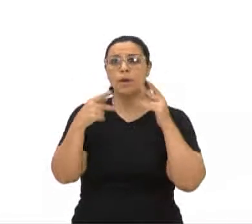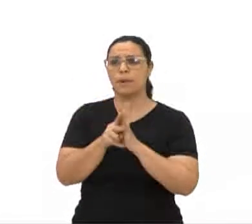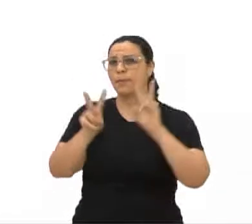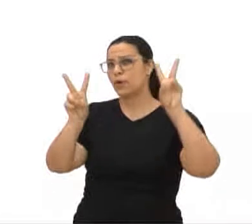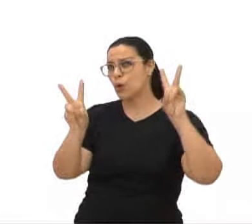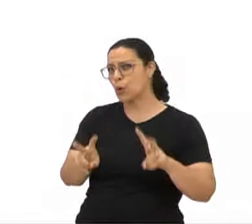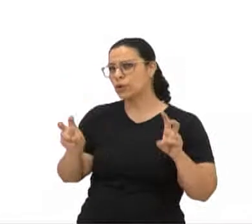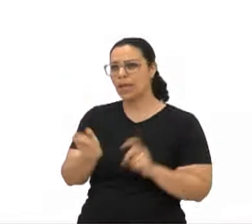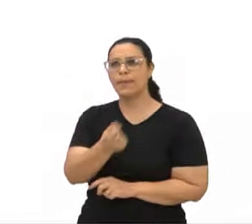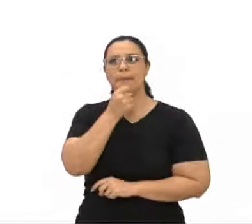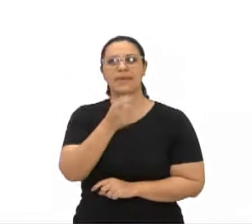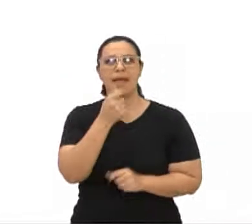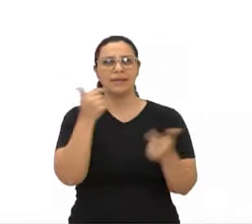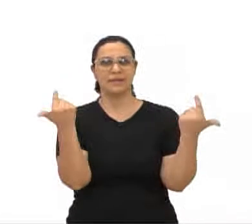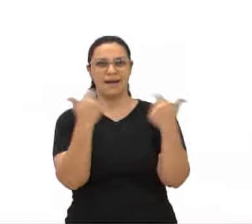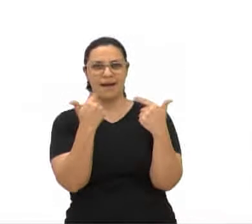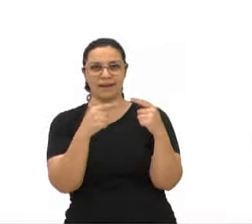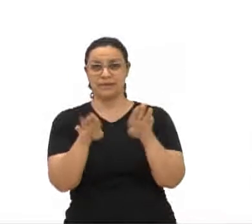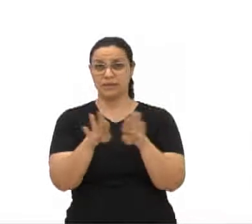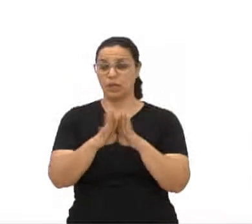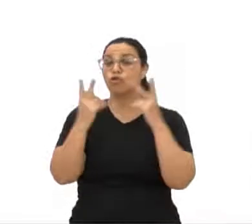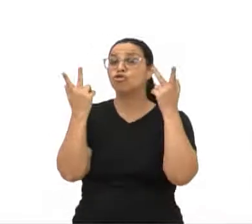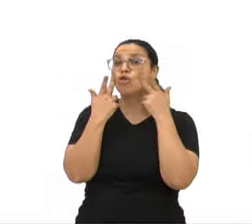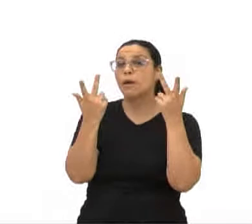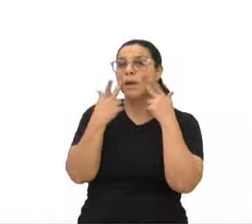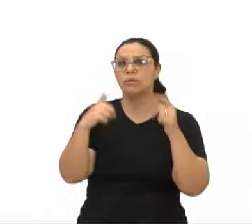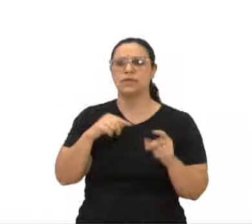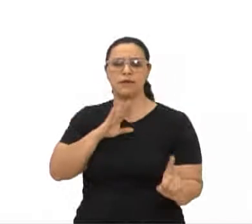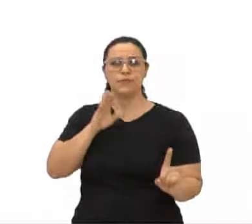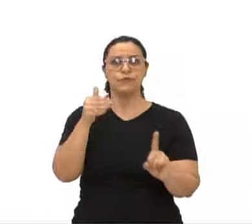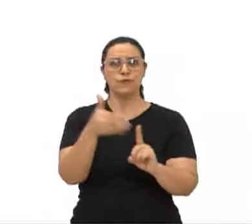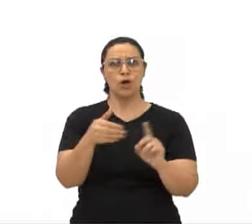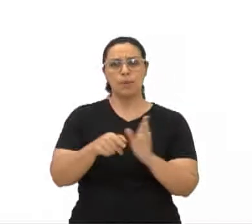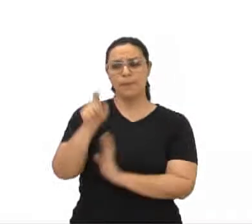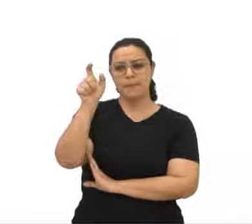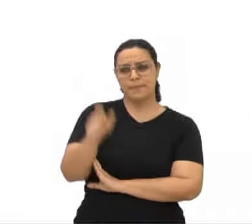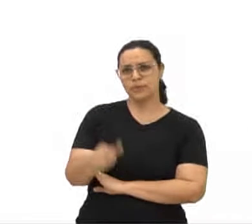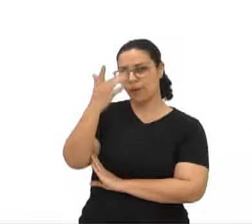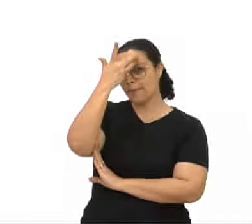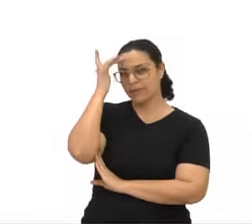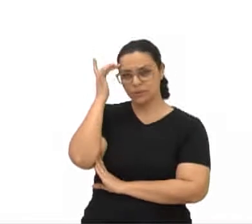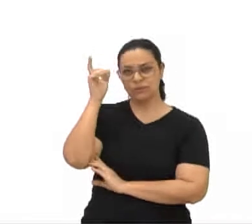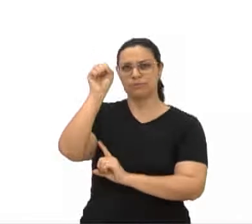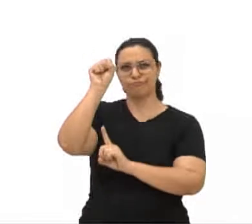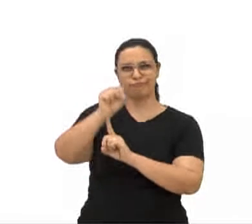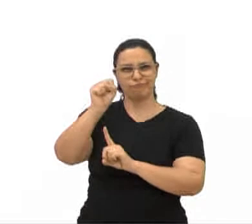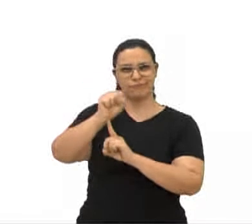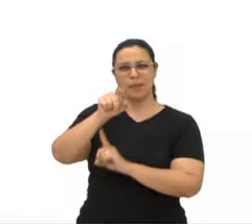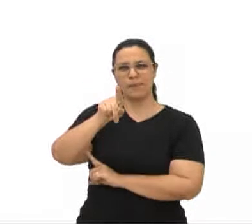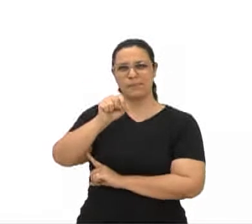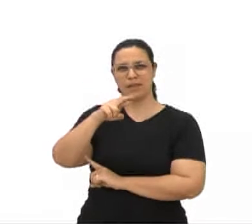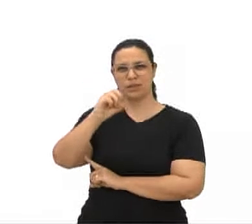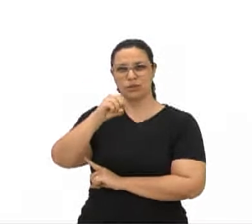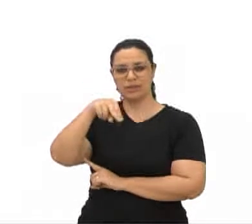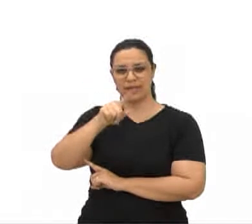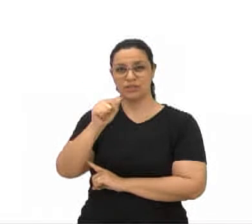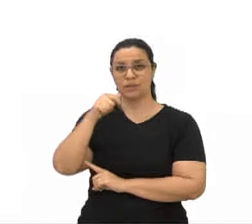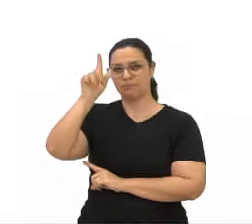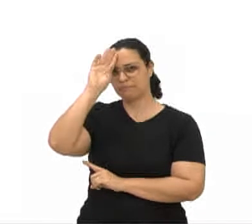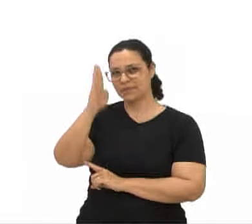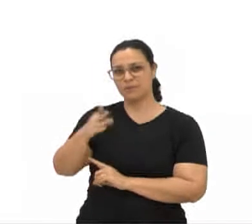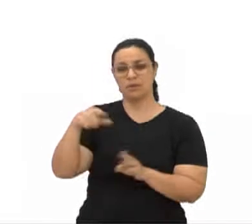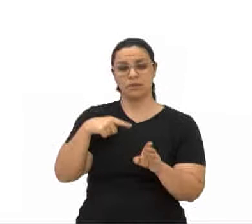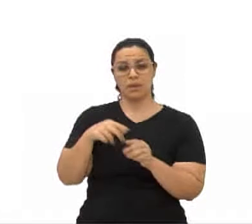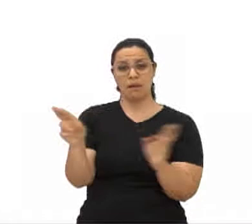matemática humorista é comum as entrar em si em um personagem principal que estabelece relação com